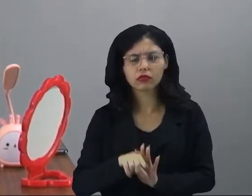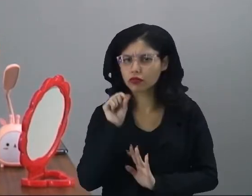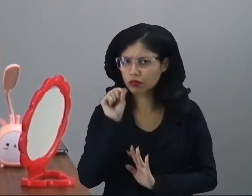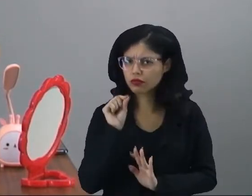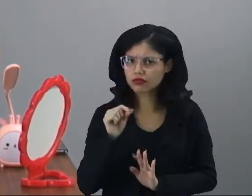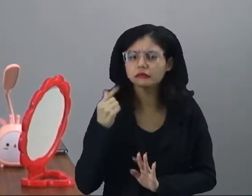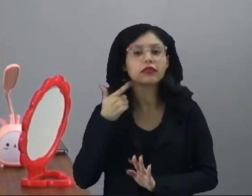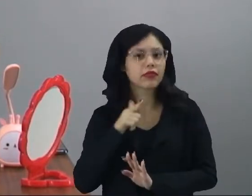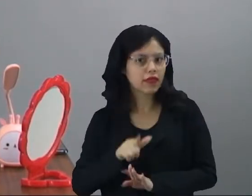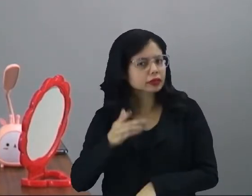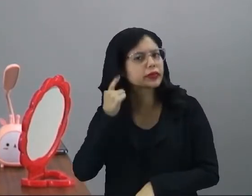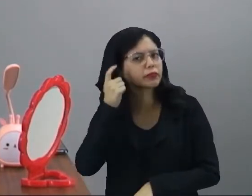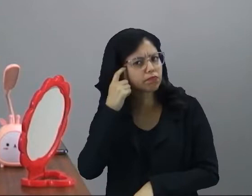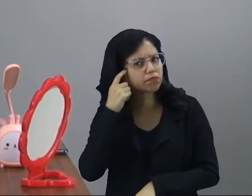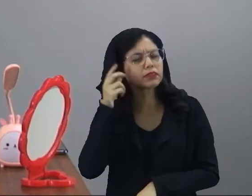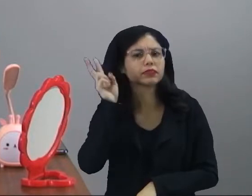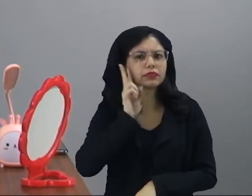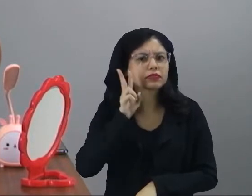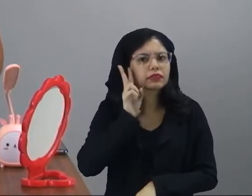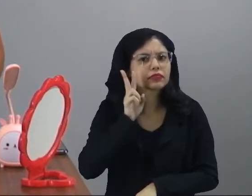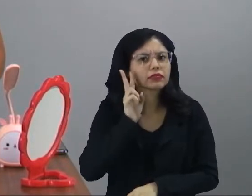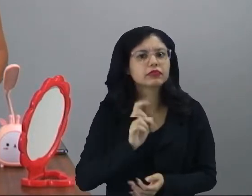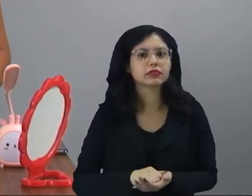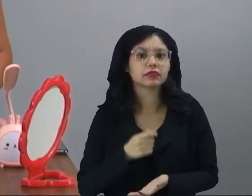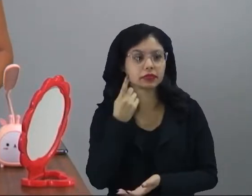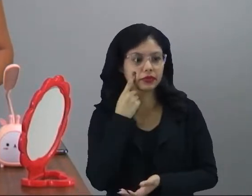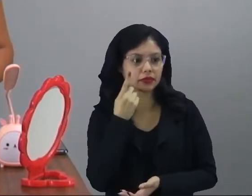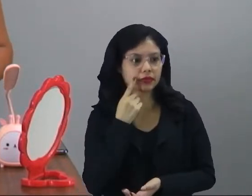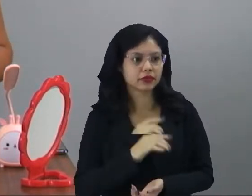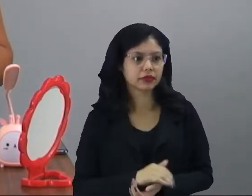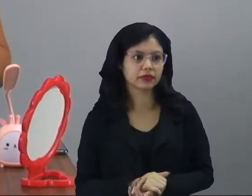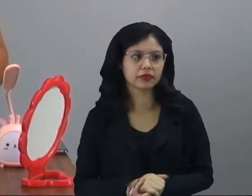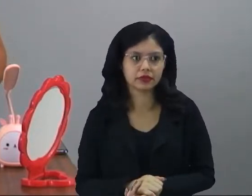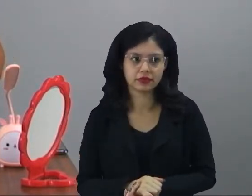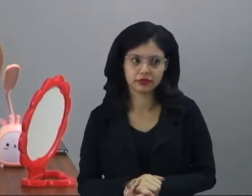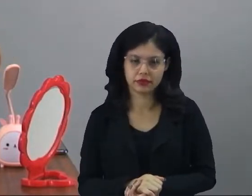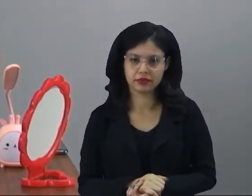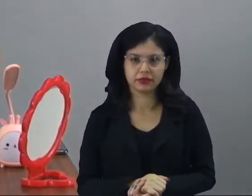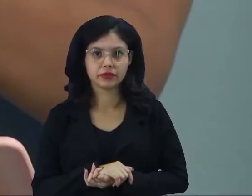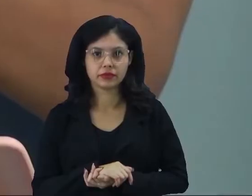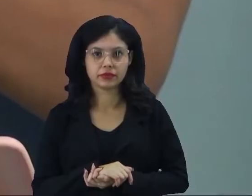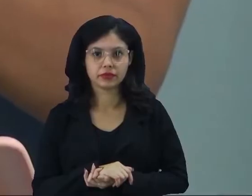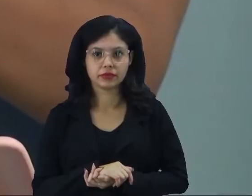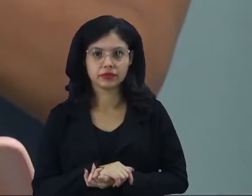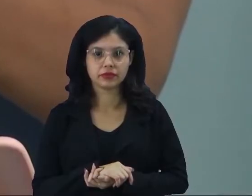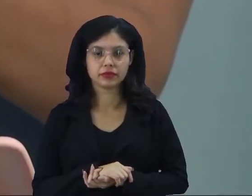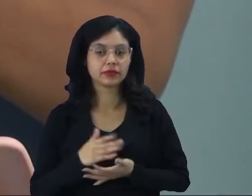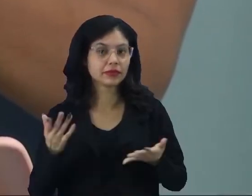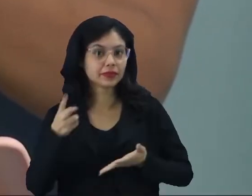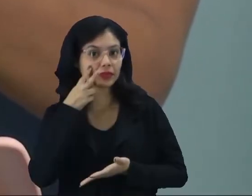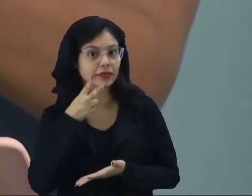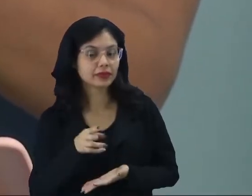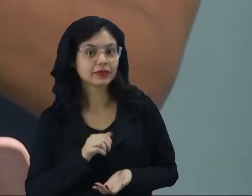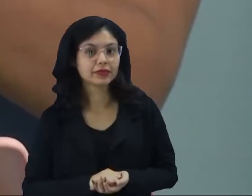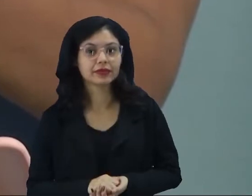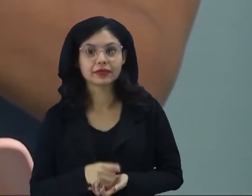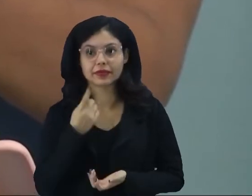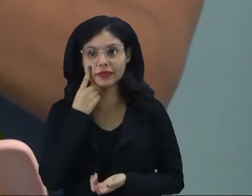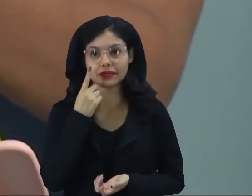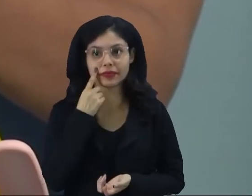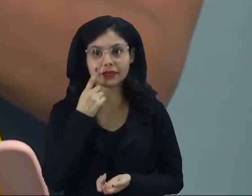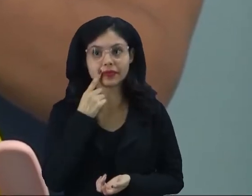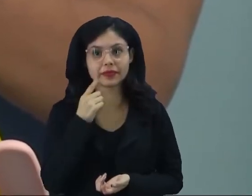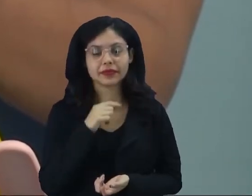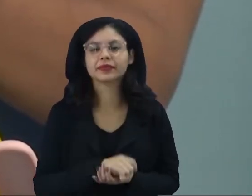você conseguiu aí lembrar? Olha só, vou mostrar para vocês. Então, veja bem, olha para